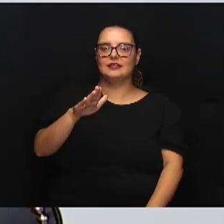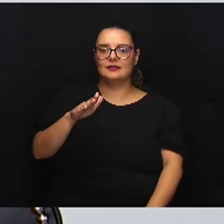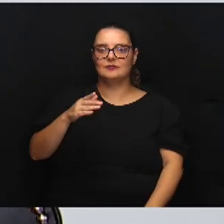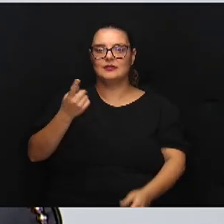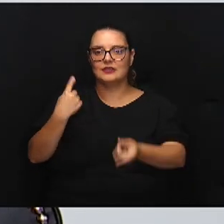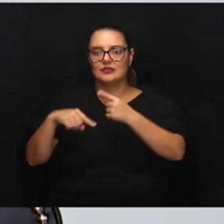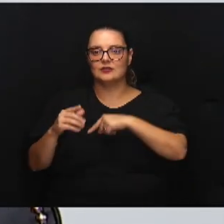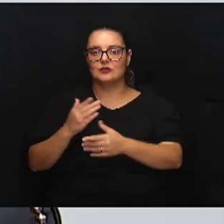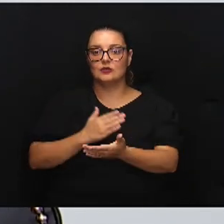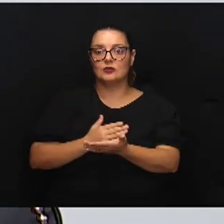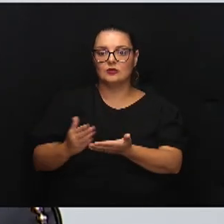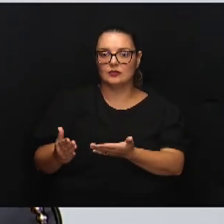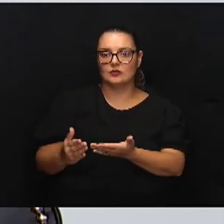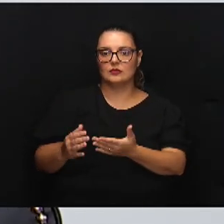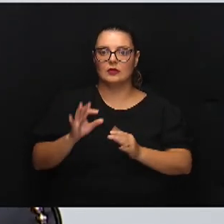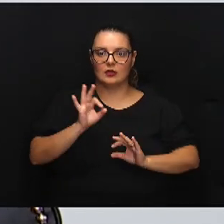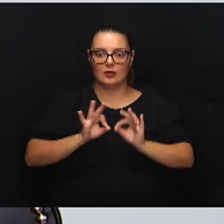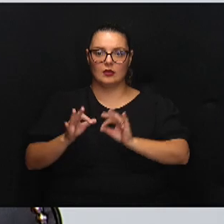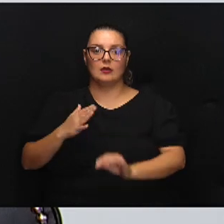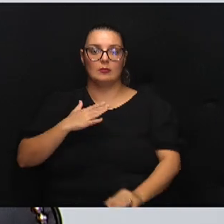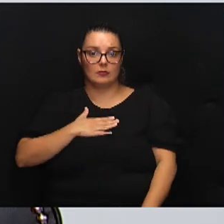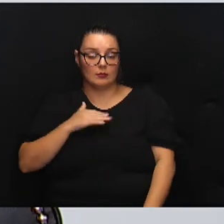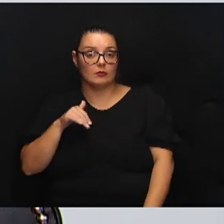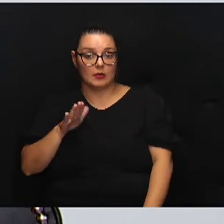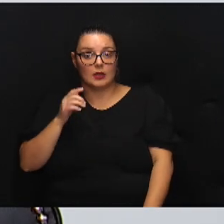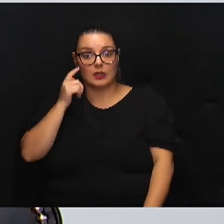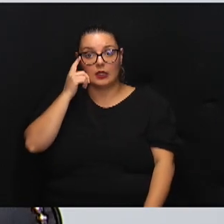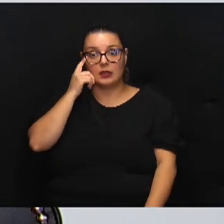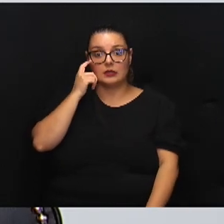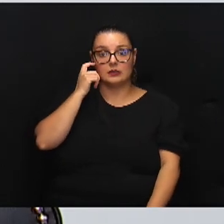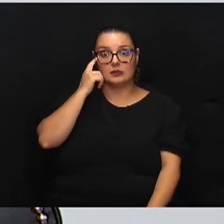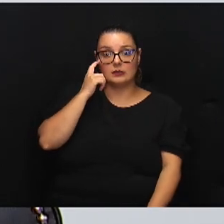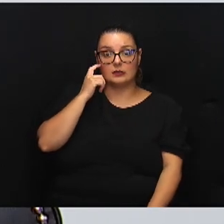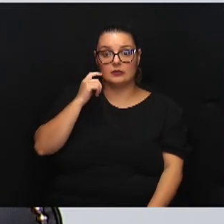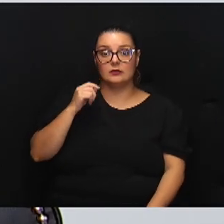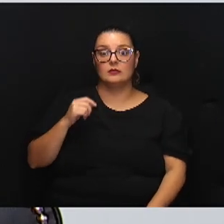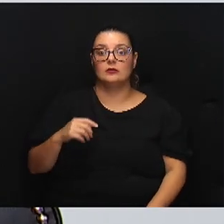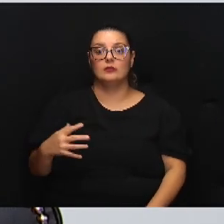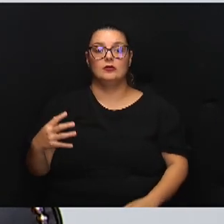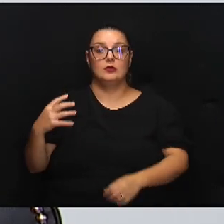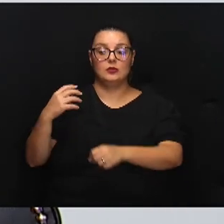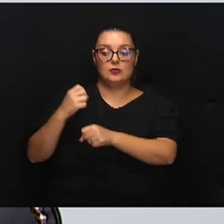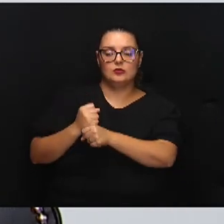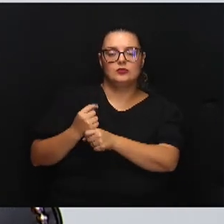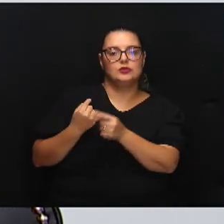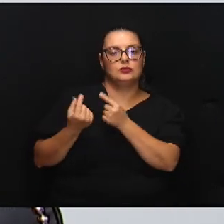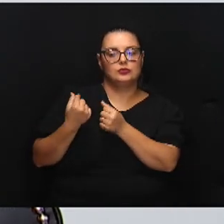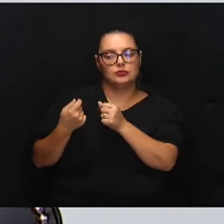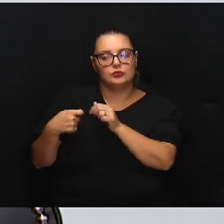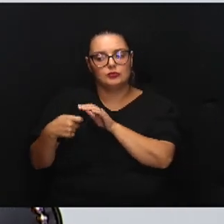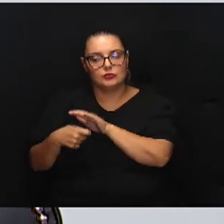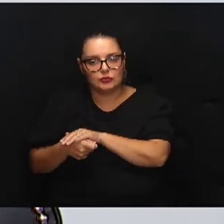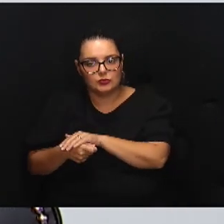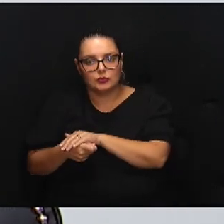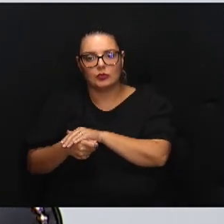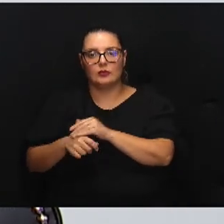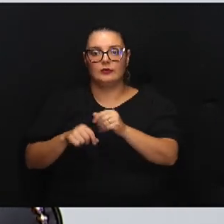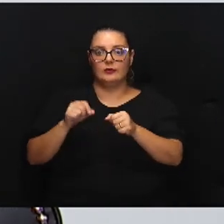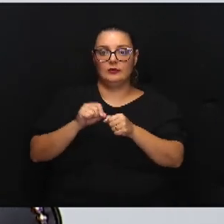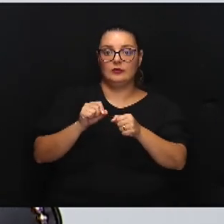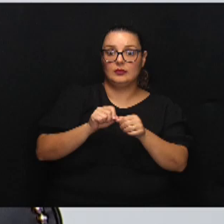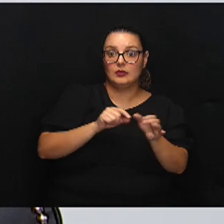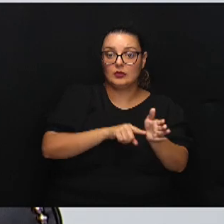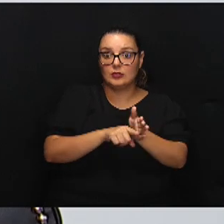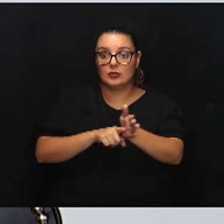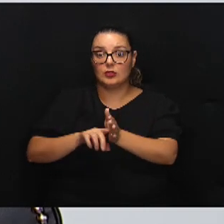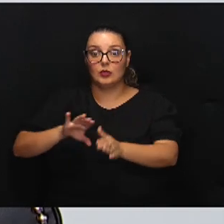superar, eu comecei a me preparar mais, né? Eu fui juntando um pouco de dinheiro, fui já fazendo a pesquisa. Quando